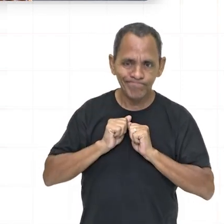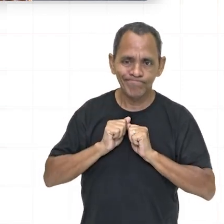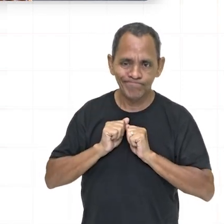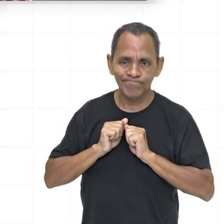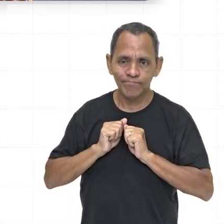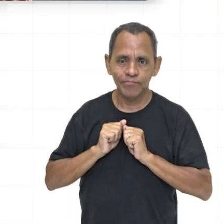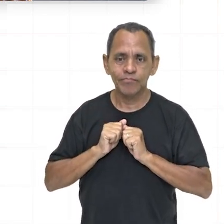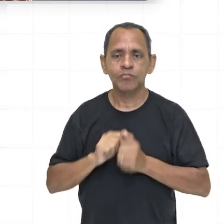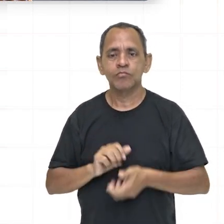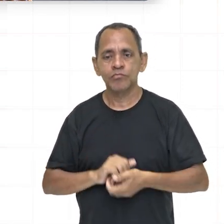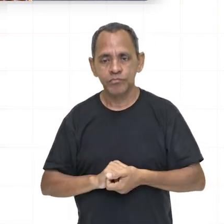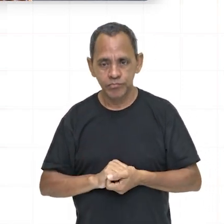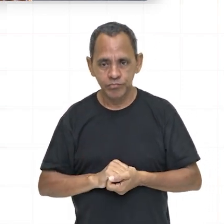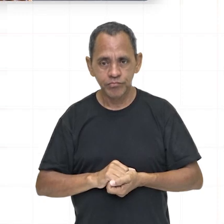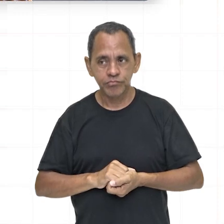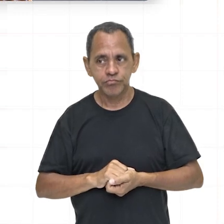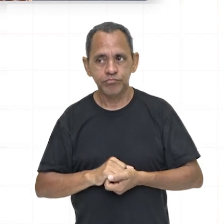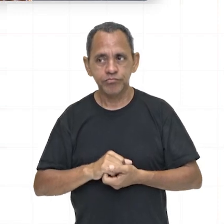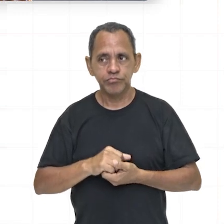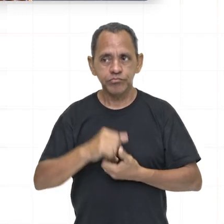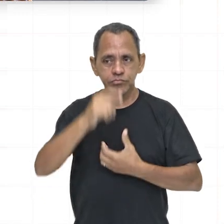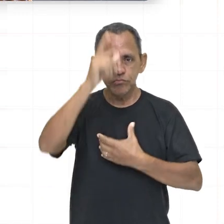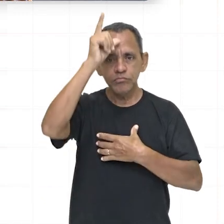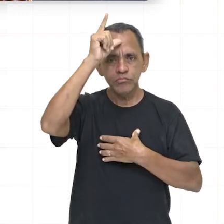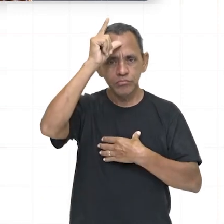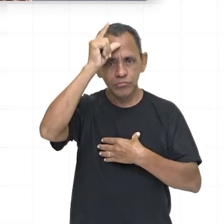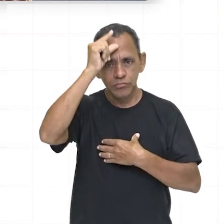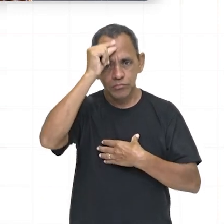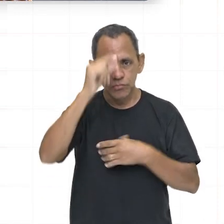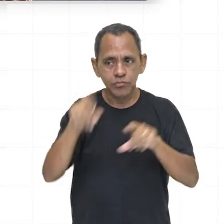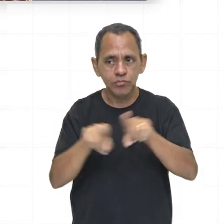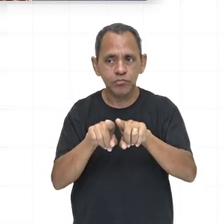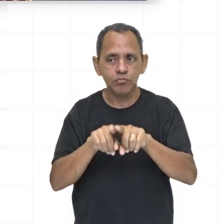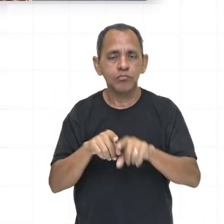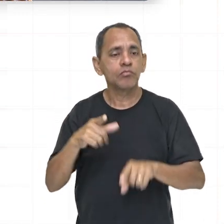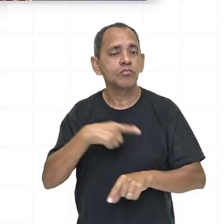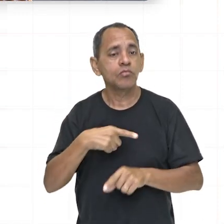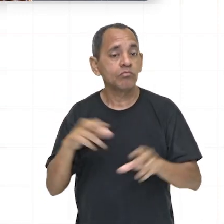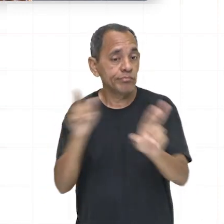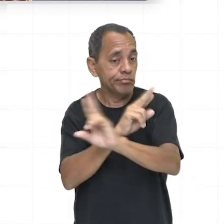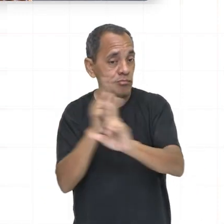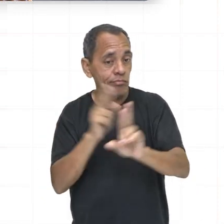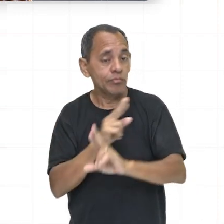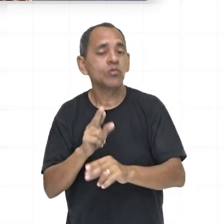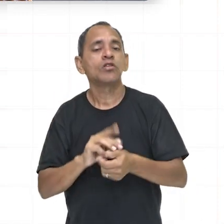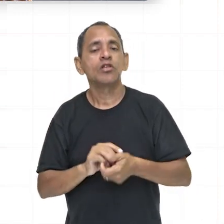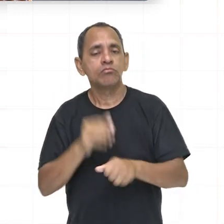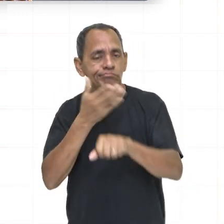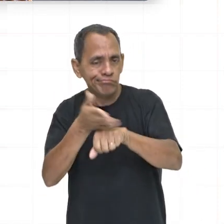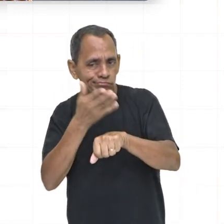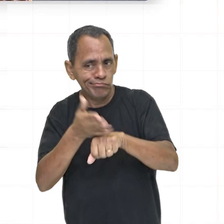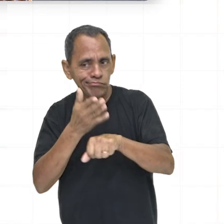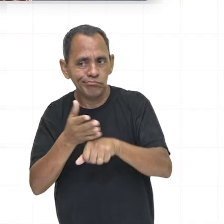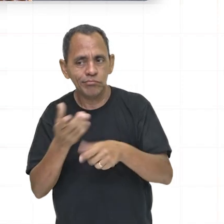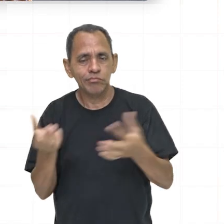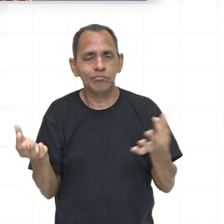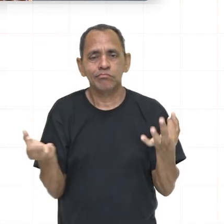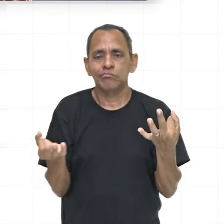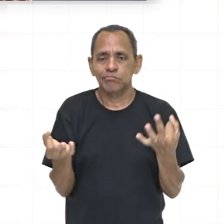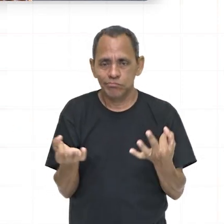qual nós temos aí referência, tem a ver com as práticas meditativas, né, principalmente